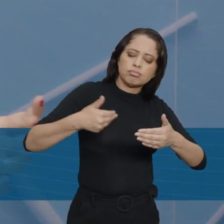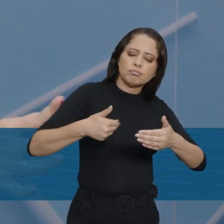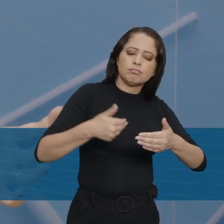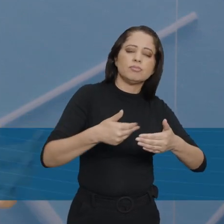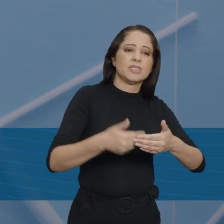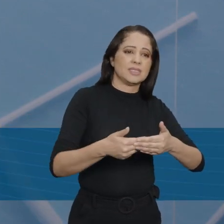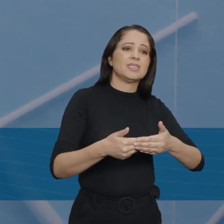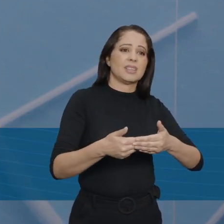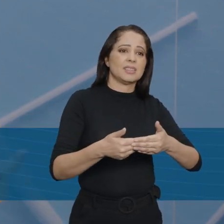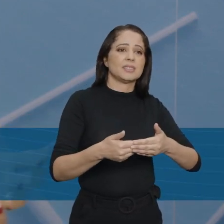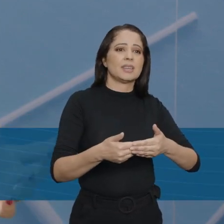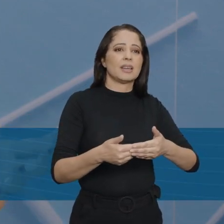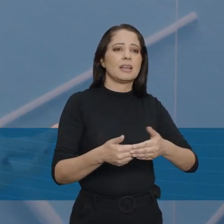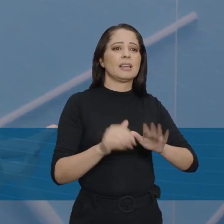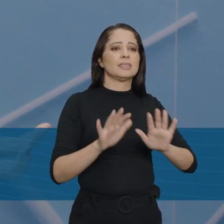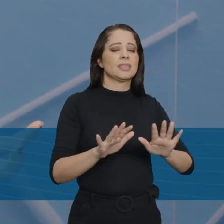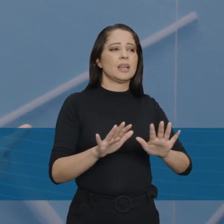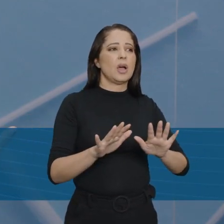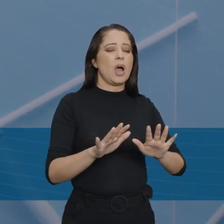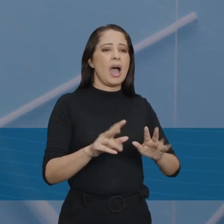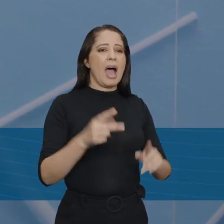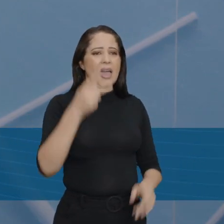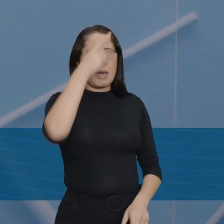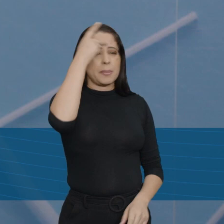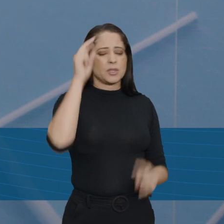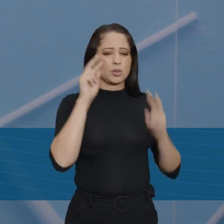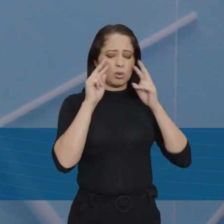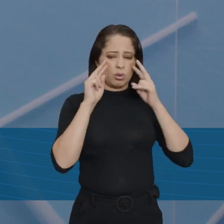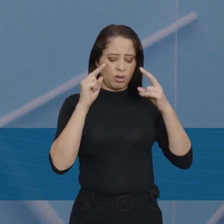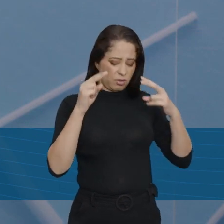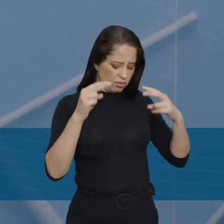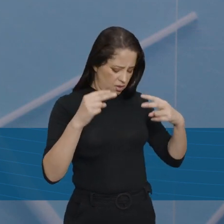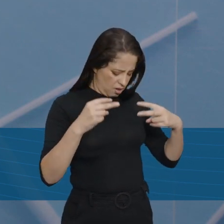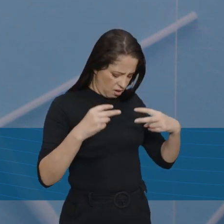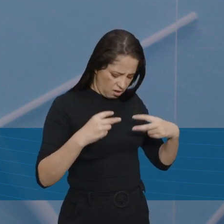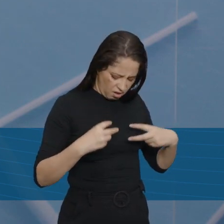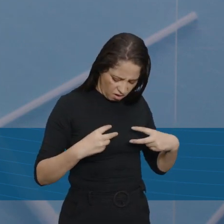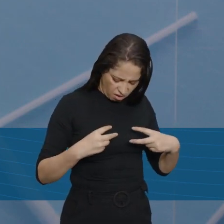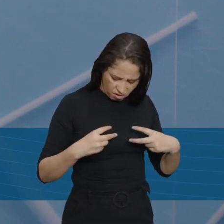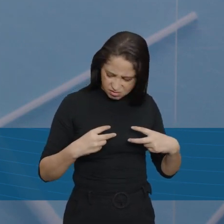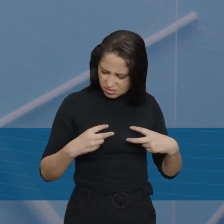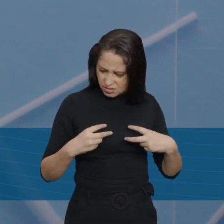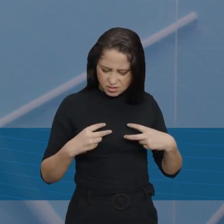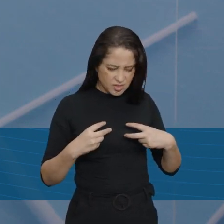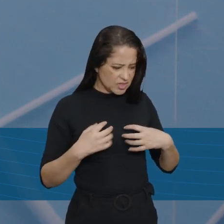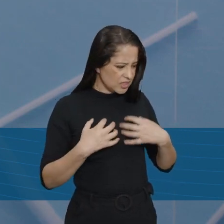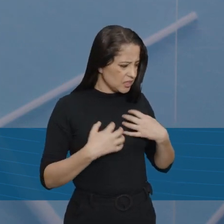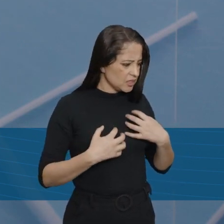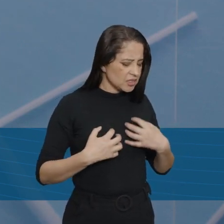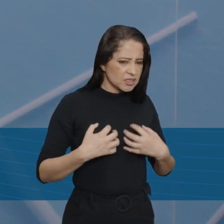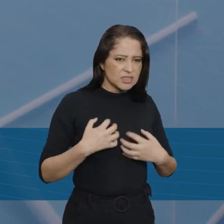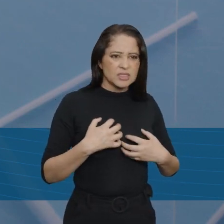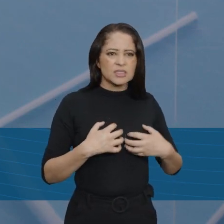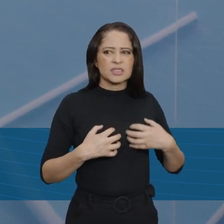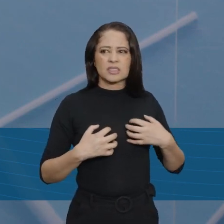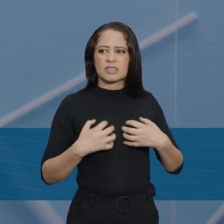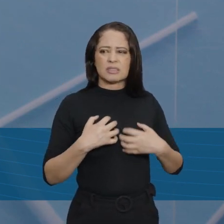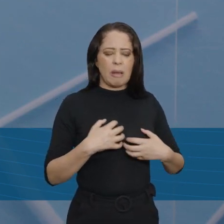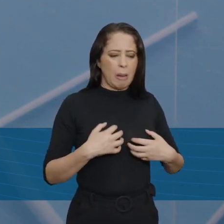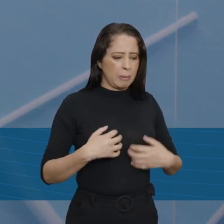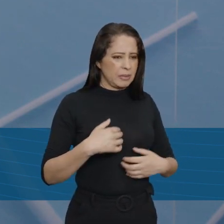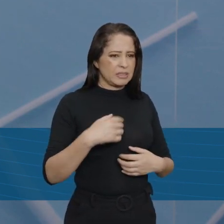vida, tem a ver com isso, né? Como a pessoa vai se vendo, né? E essas formas